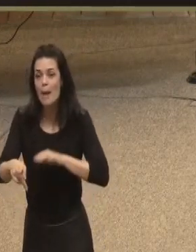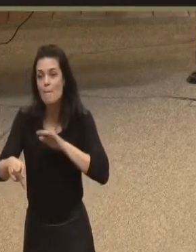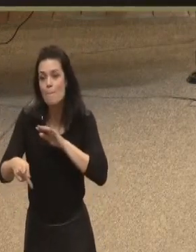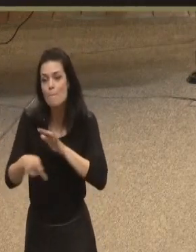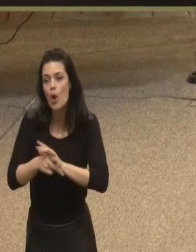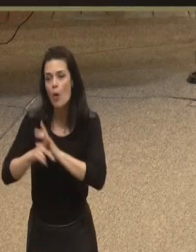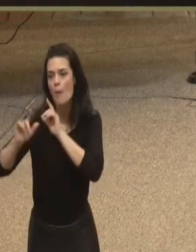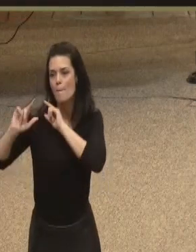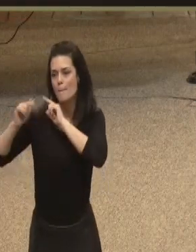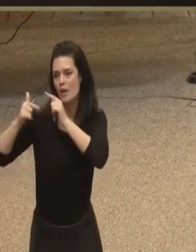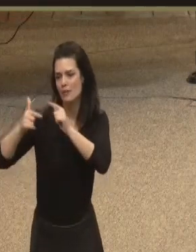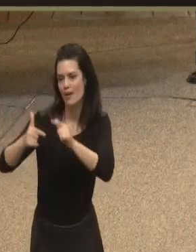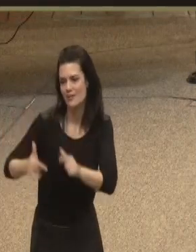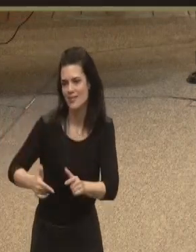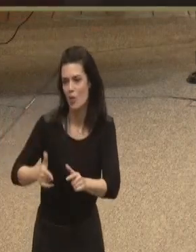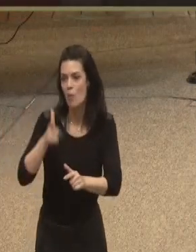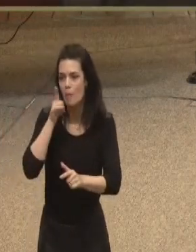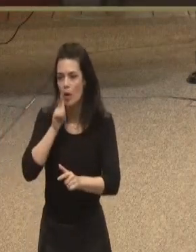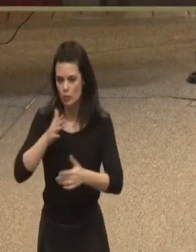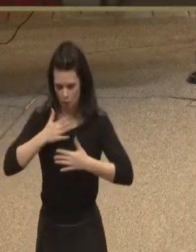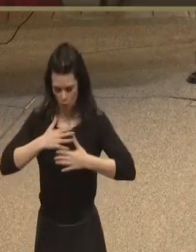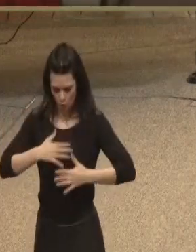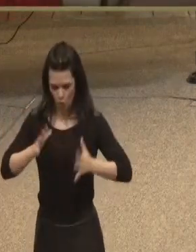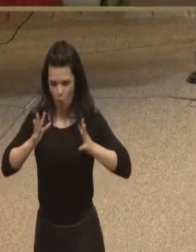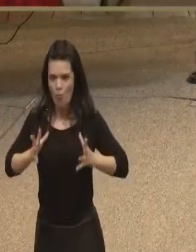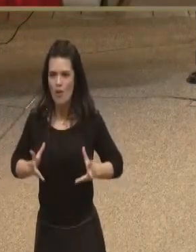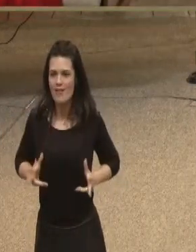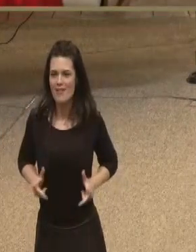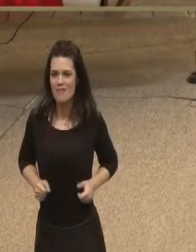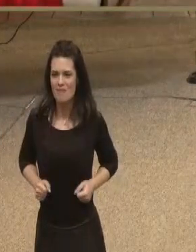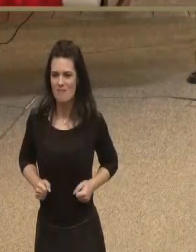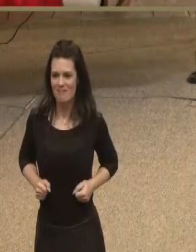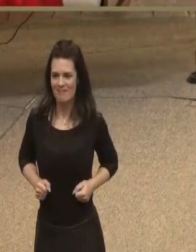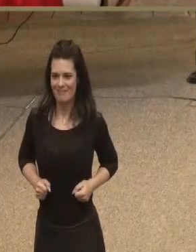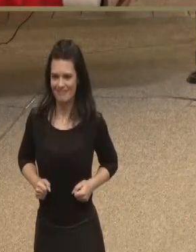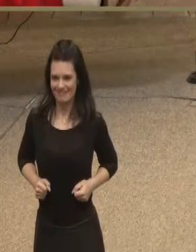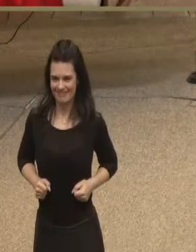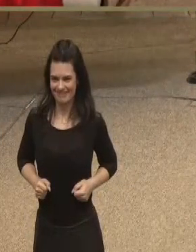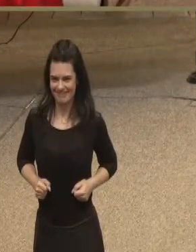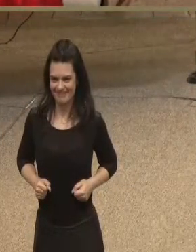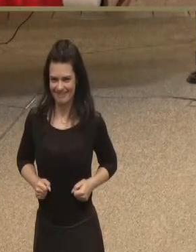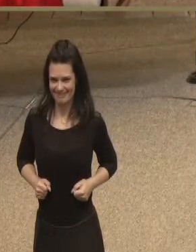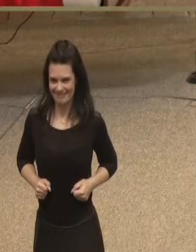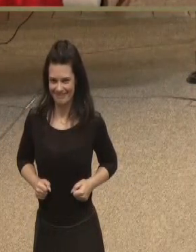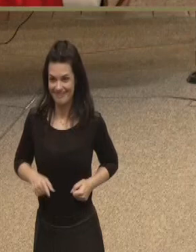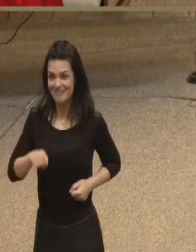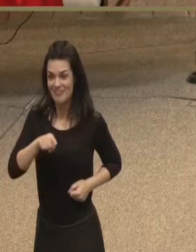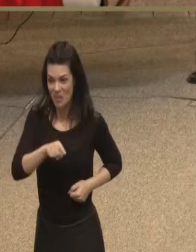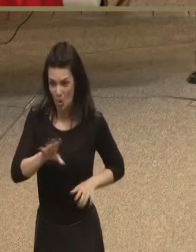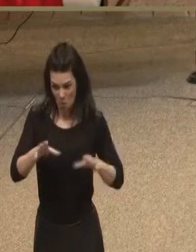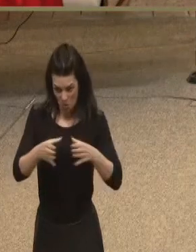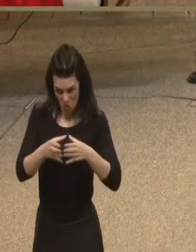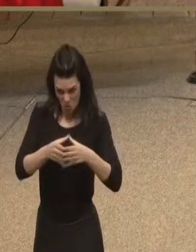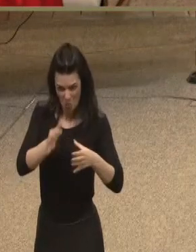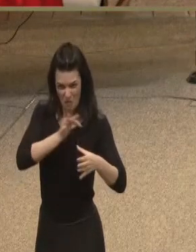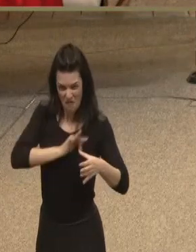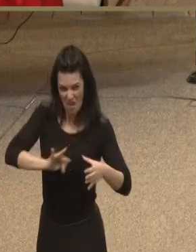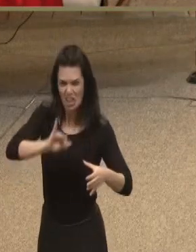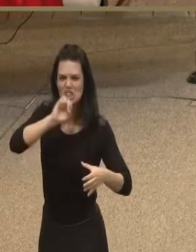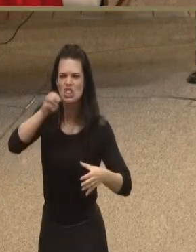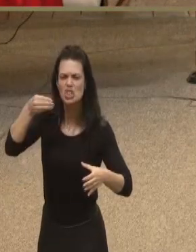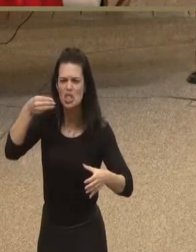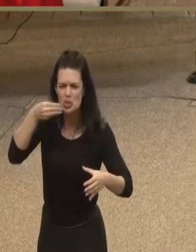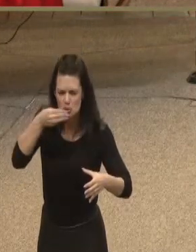de purificação cerimonial. Eles se dedicavam muito aos jejuns, às orações e às